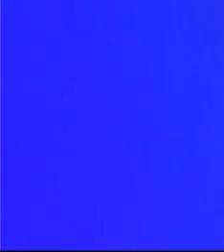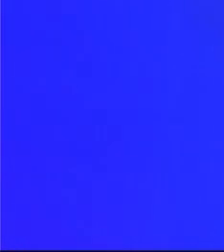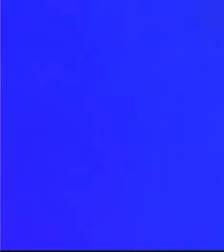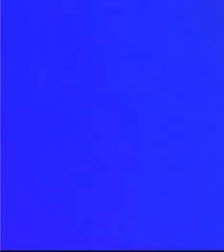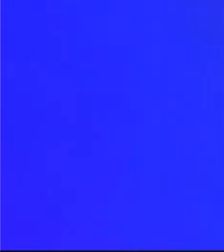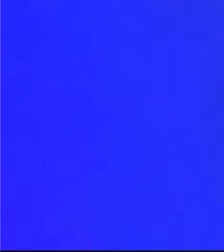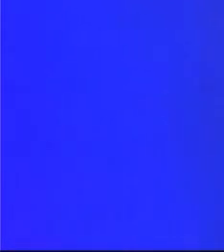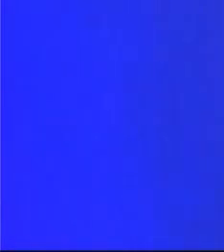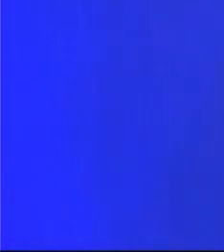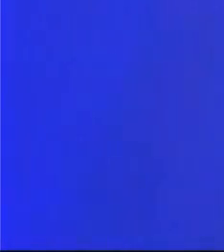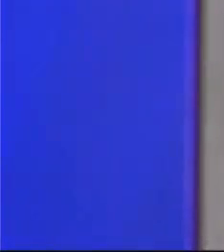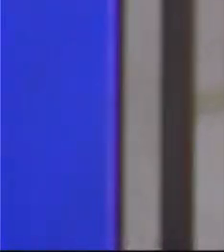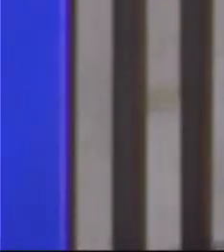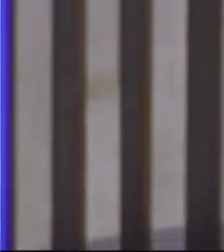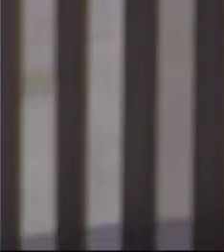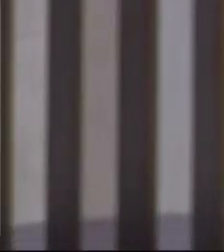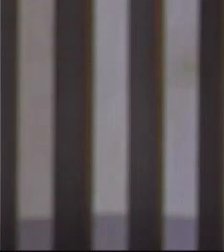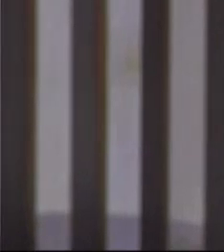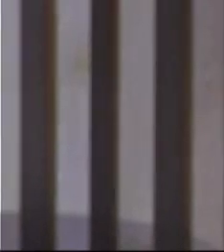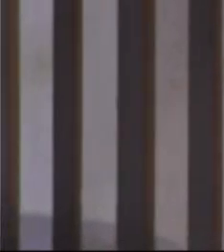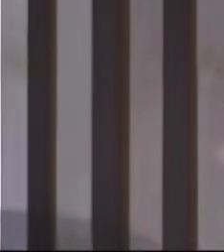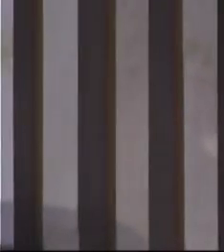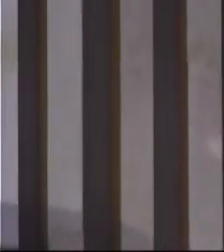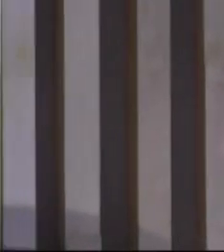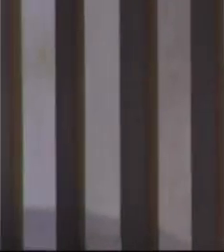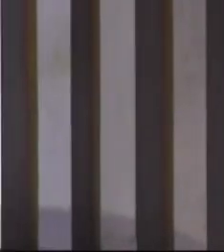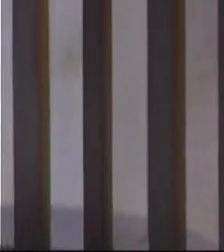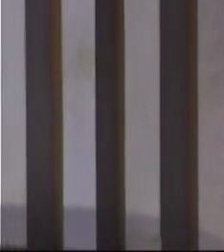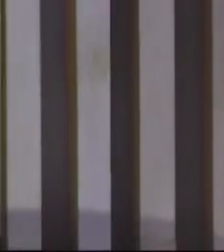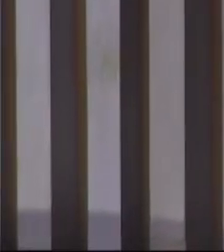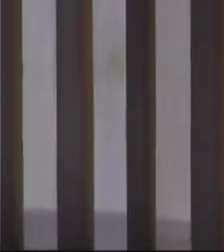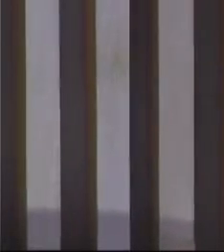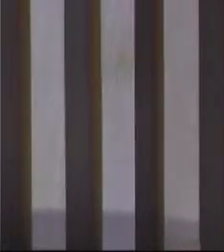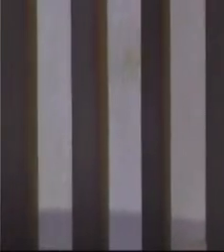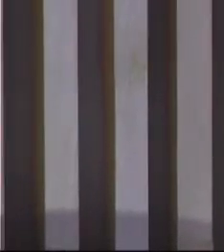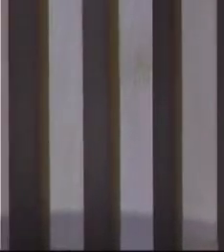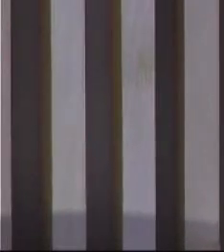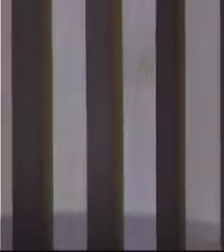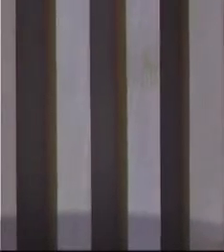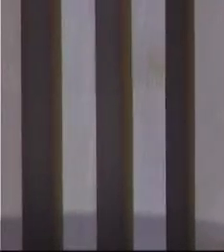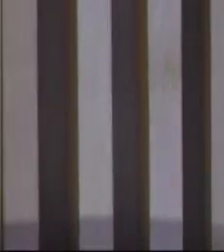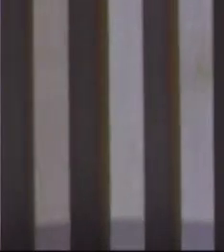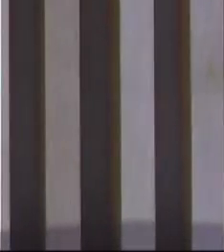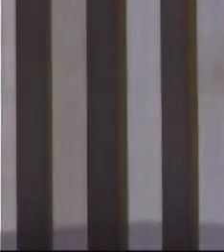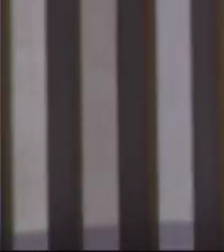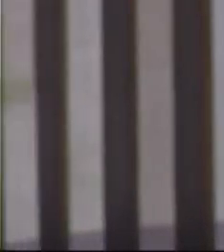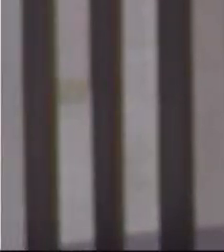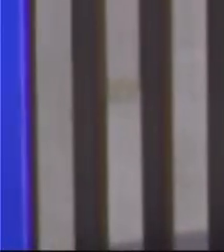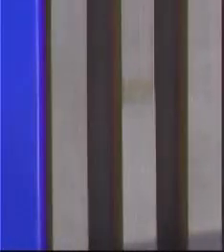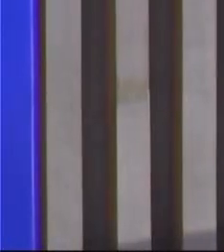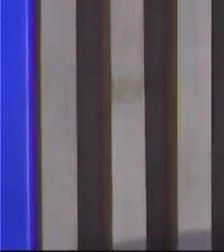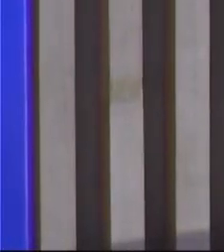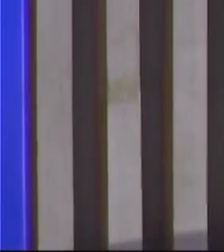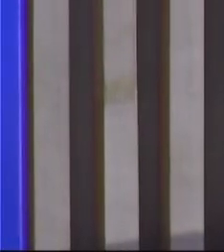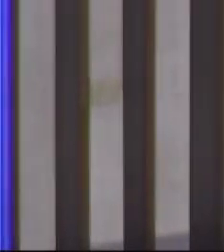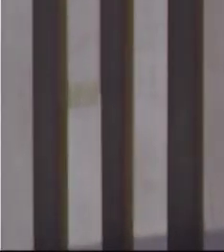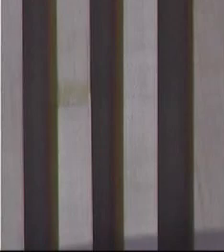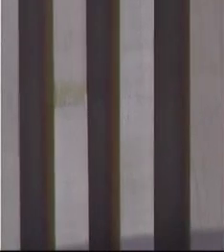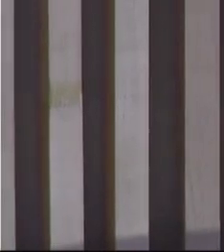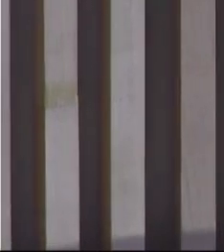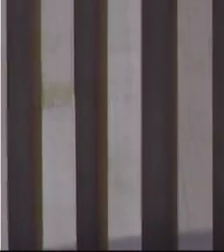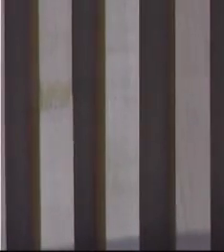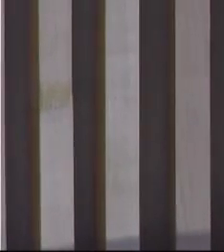Aproveito para informar a todos vocês que aqui no verso das credenciais, vocês têm o QR Code com o